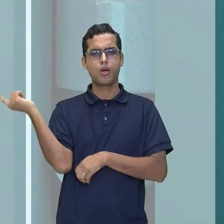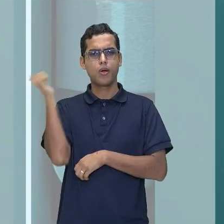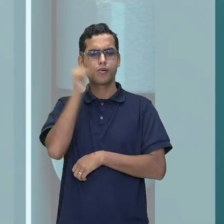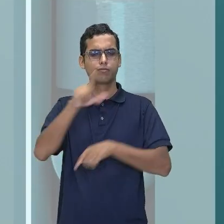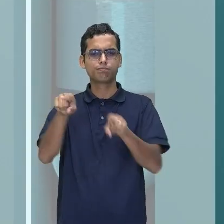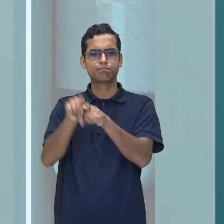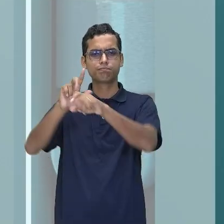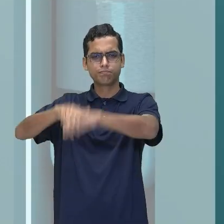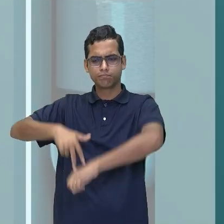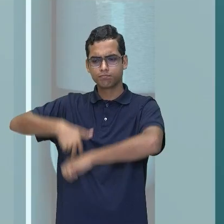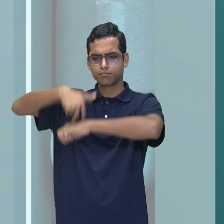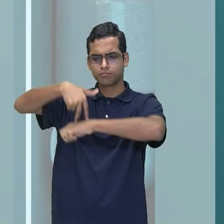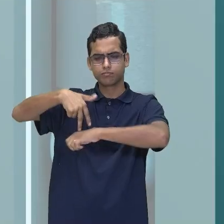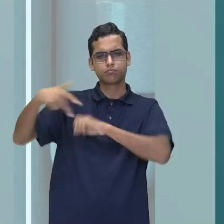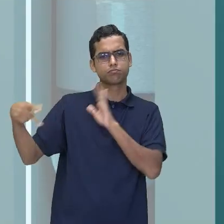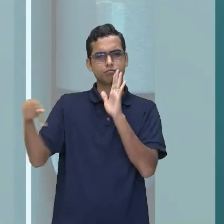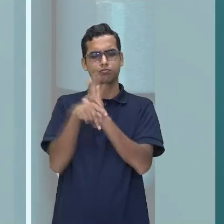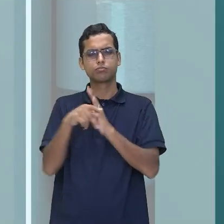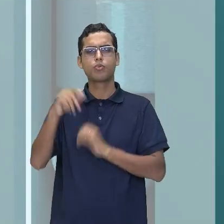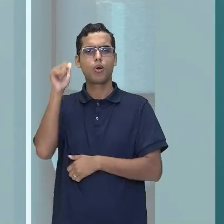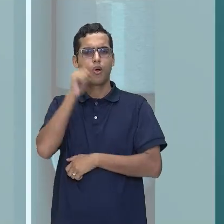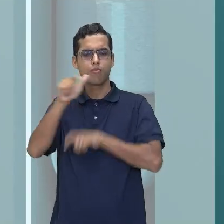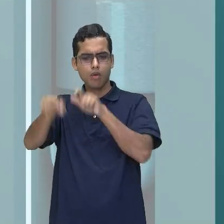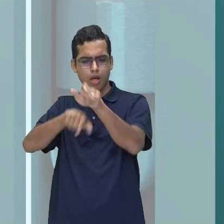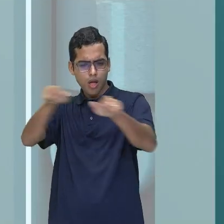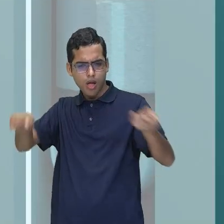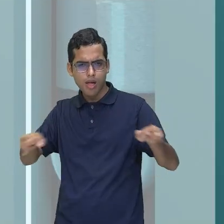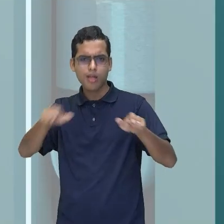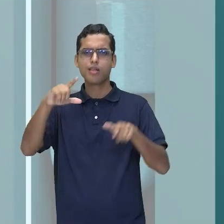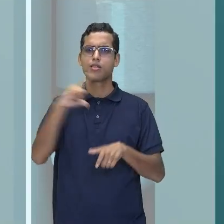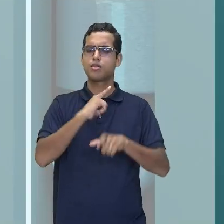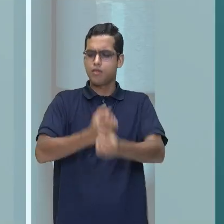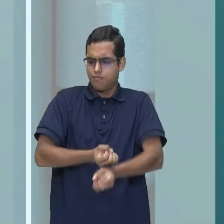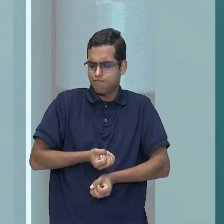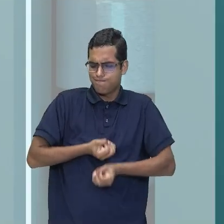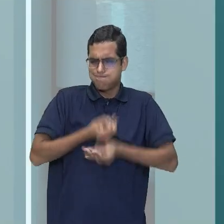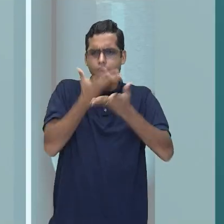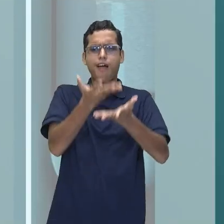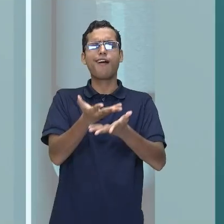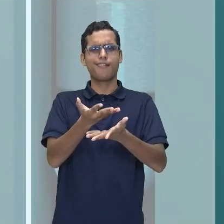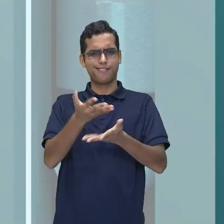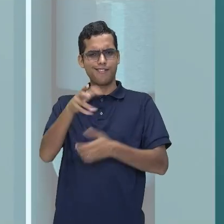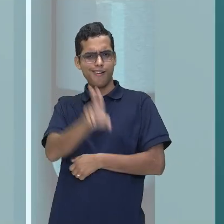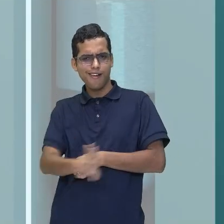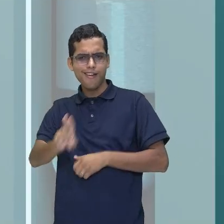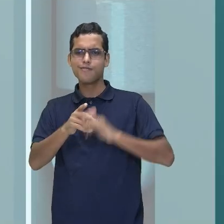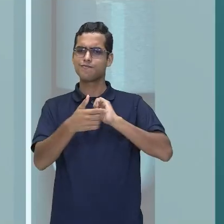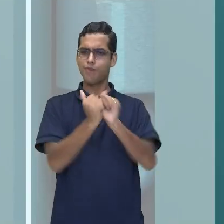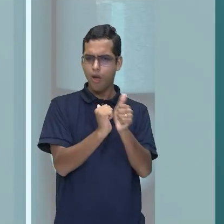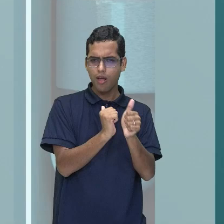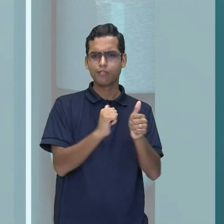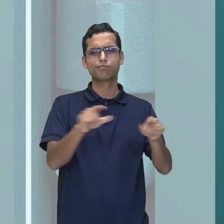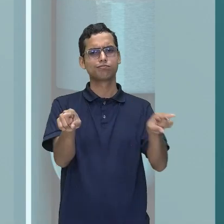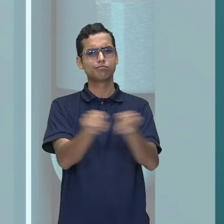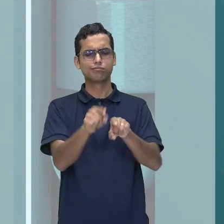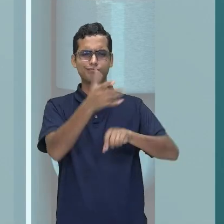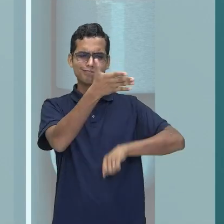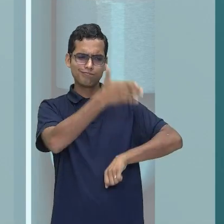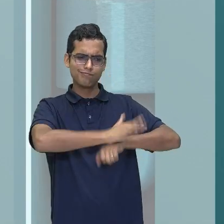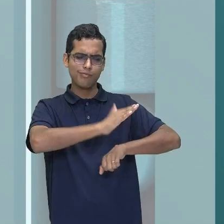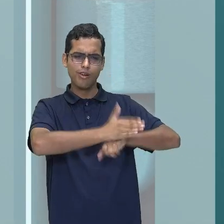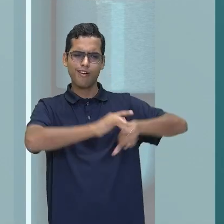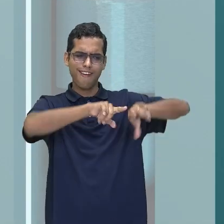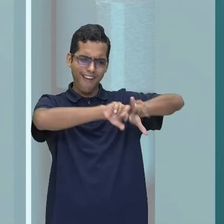feminino também, que se expressa por meio do esporte, se expressa por meio de outras práticas